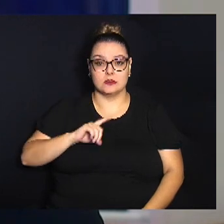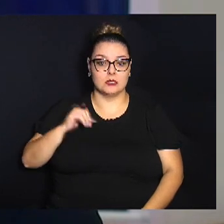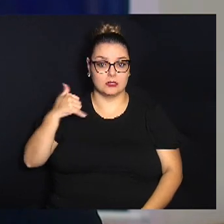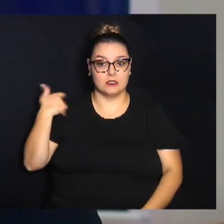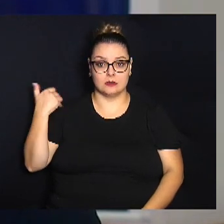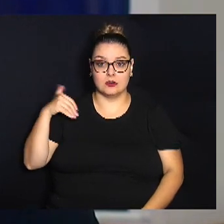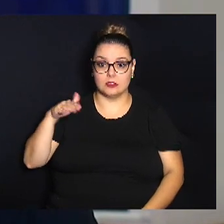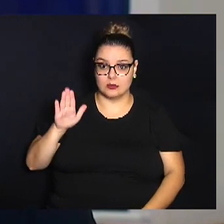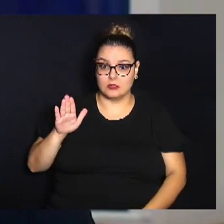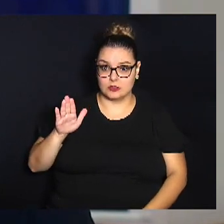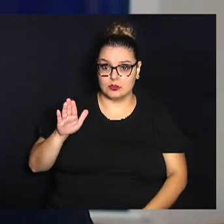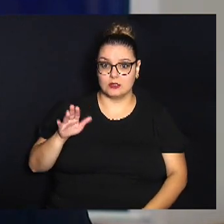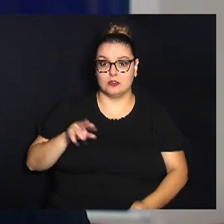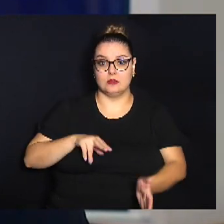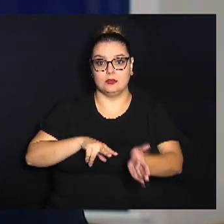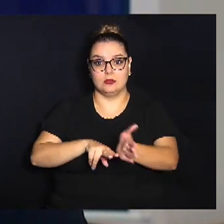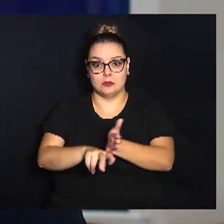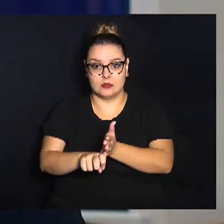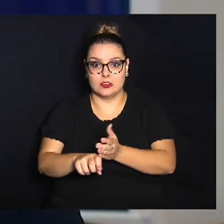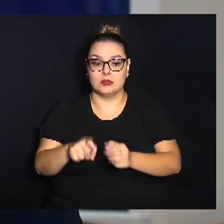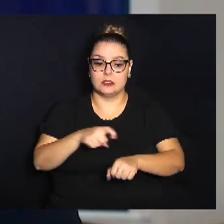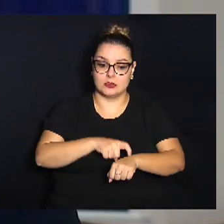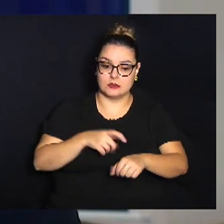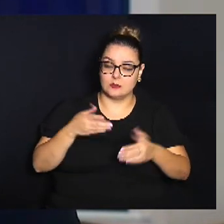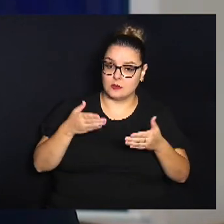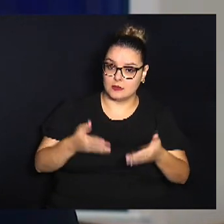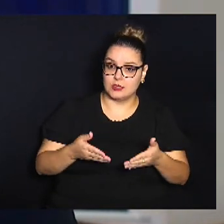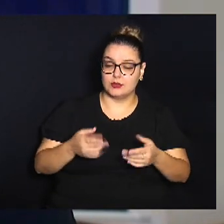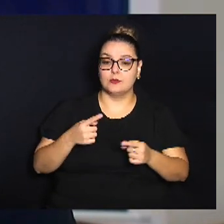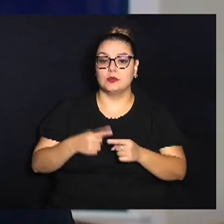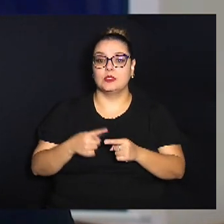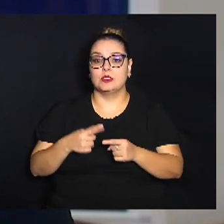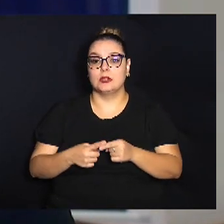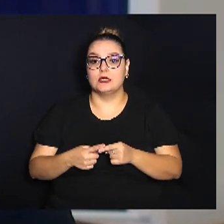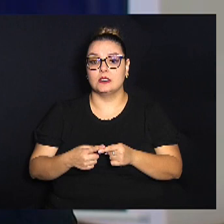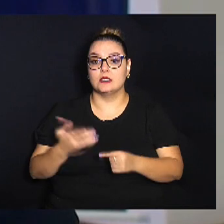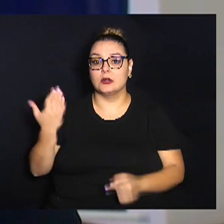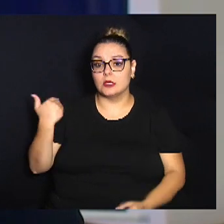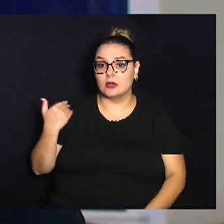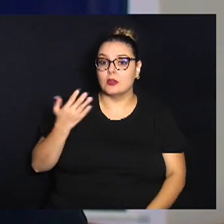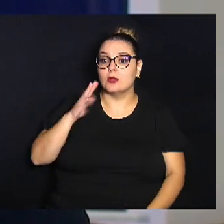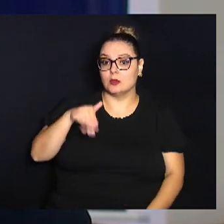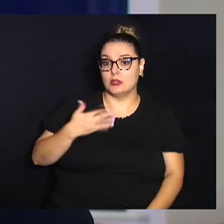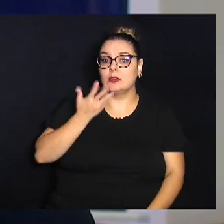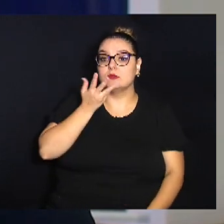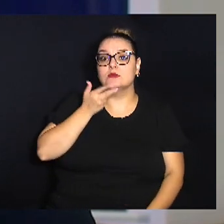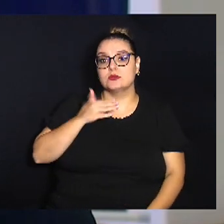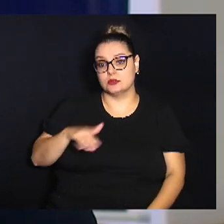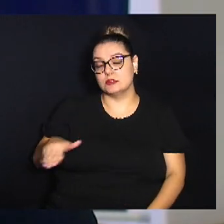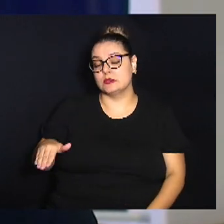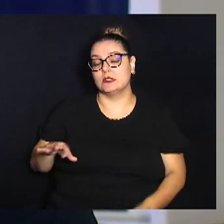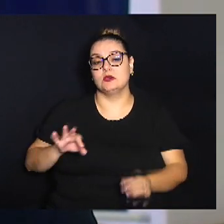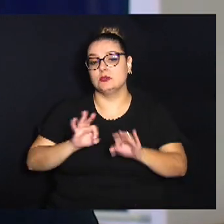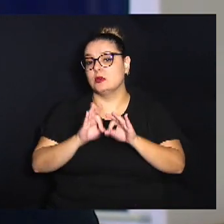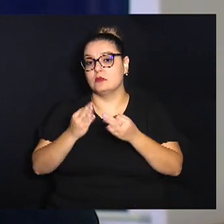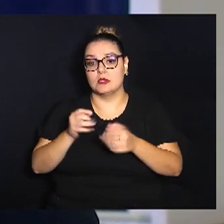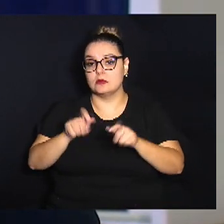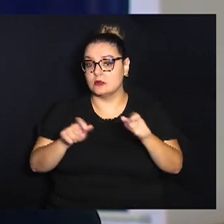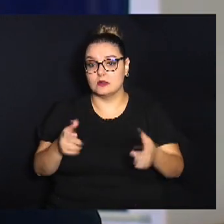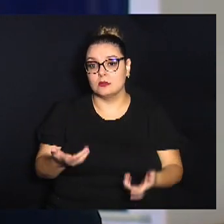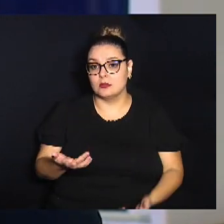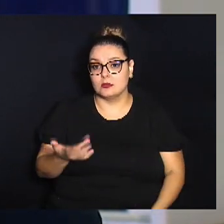né, sendo diagnosticado nessa fase, porque na época que eles eram crianças, né, as famílias e as pessoas